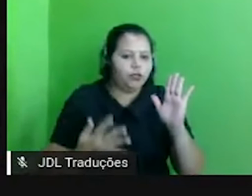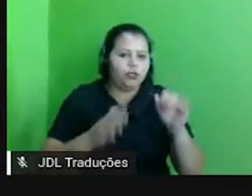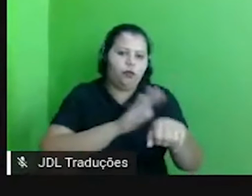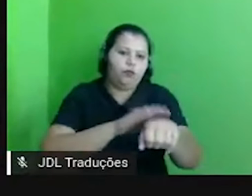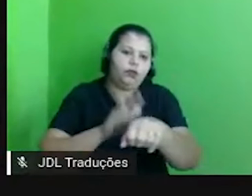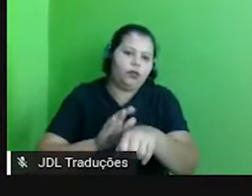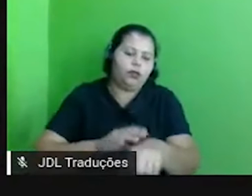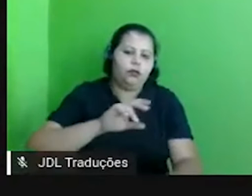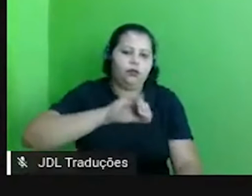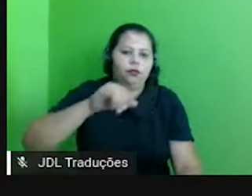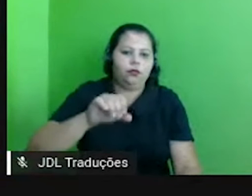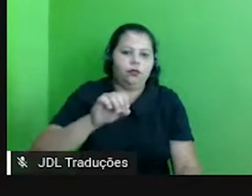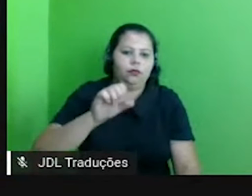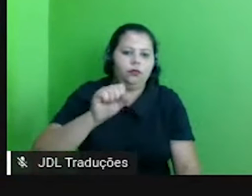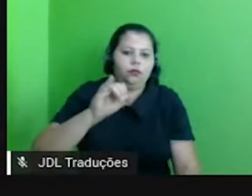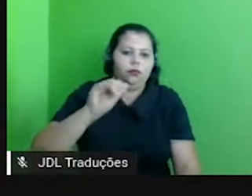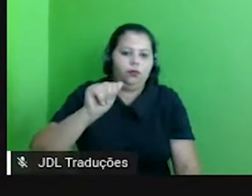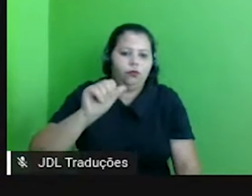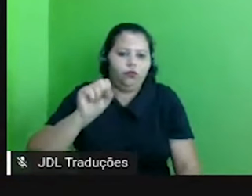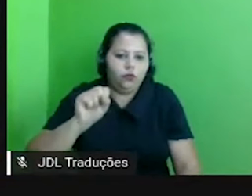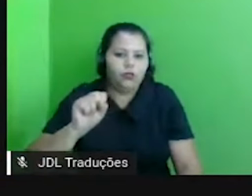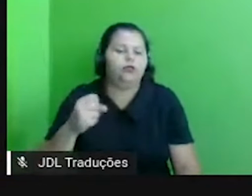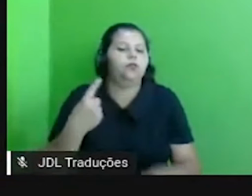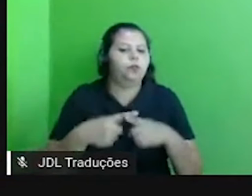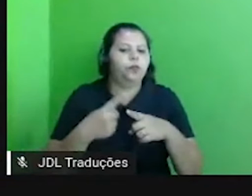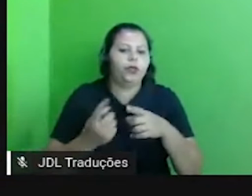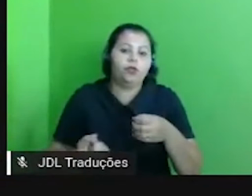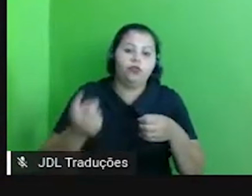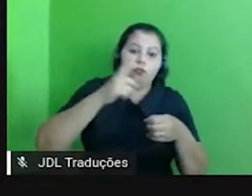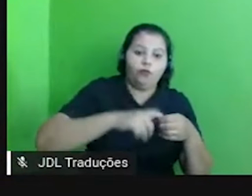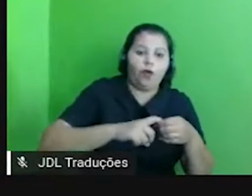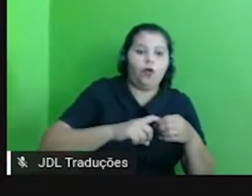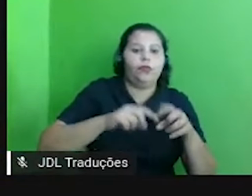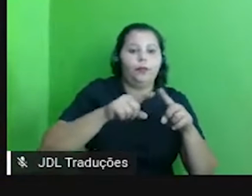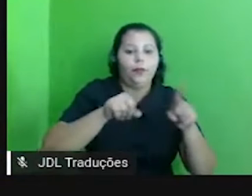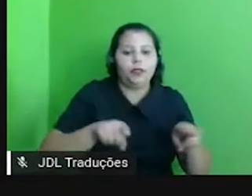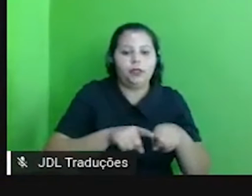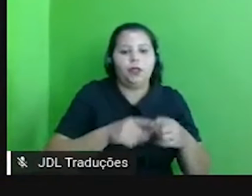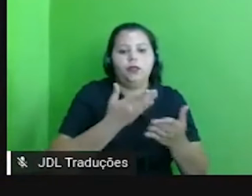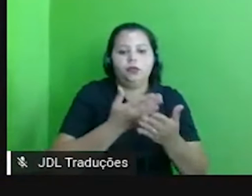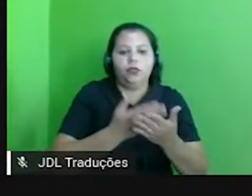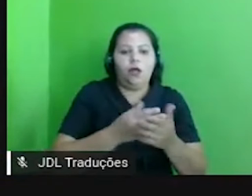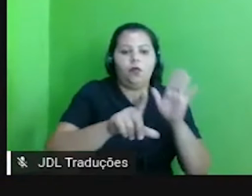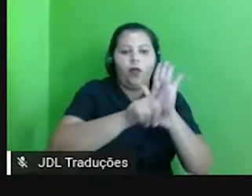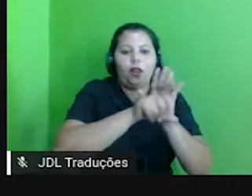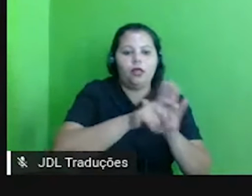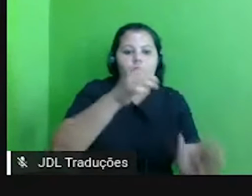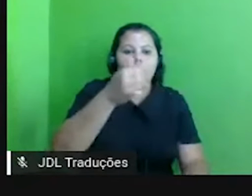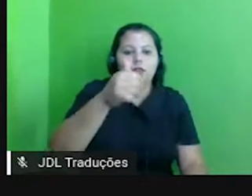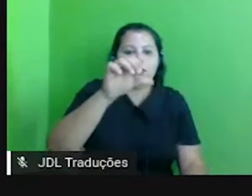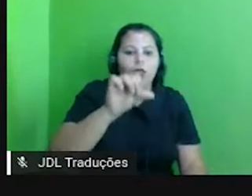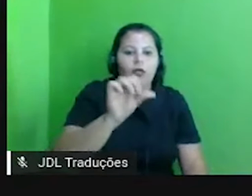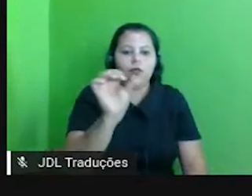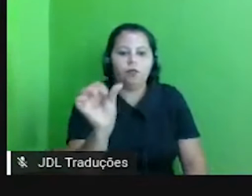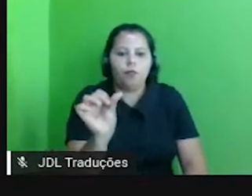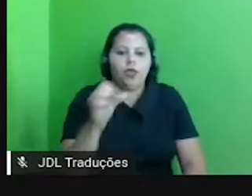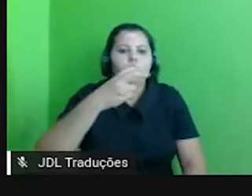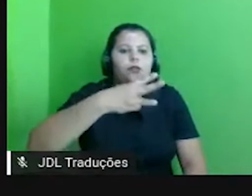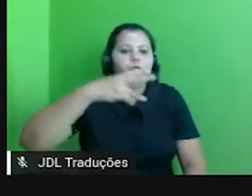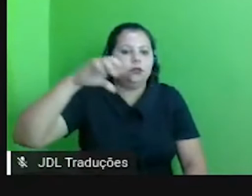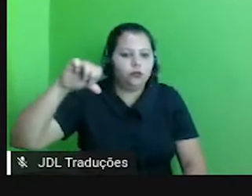muito importante porque a gente volta de novo para sala de aula com a lei 10639 a lei 10639 na